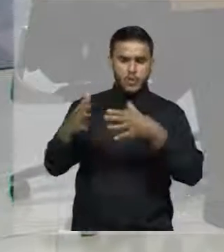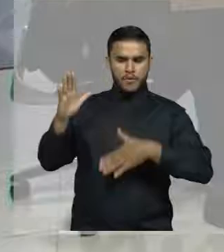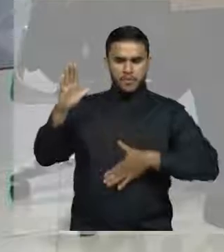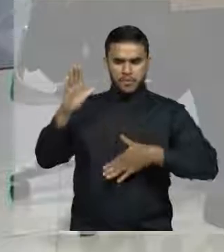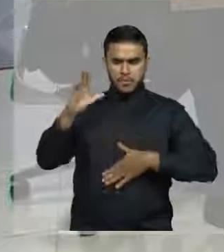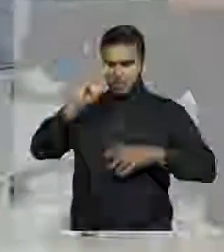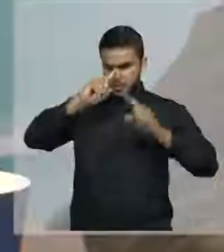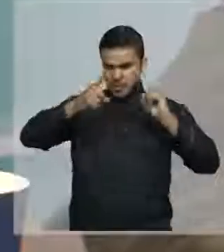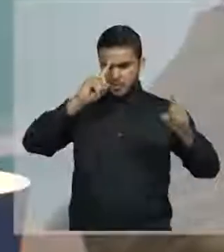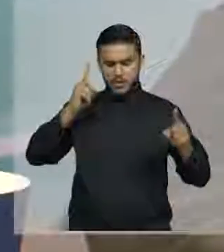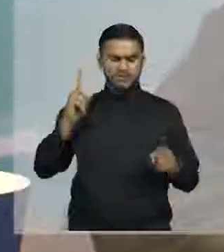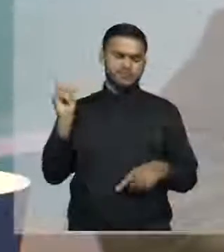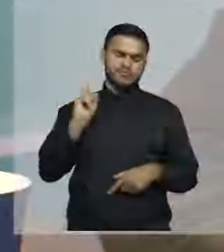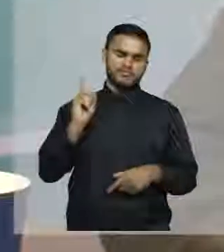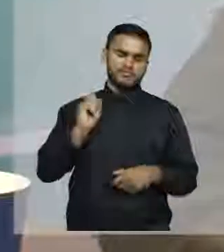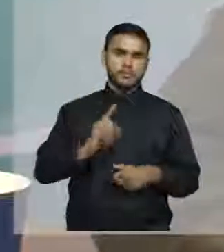esse?